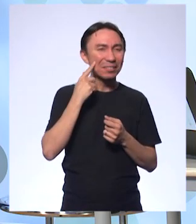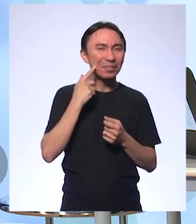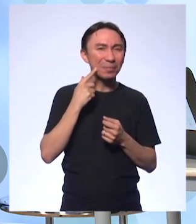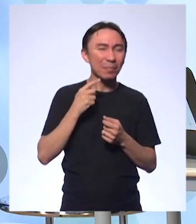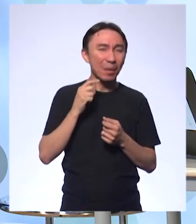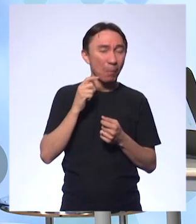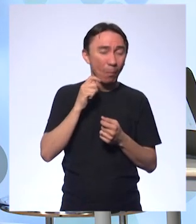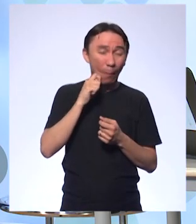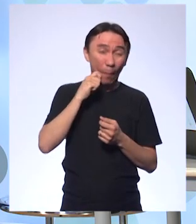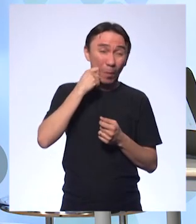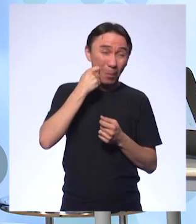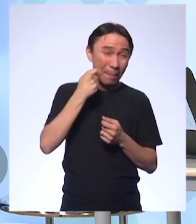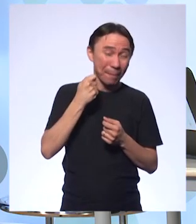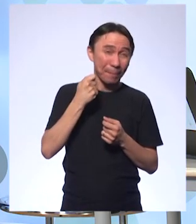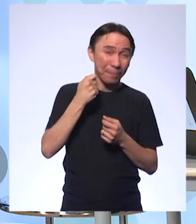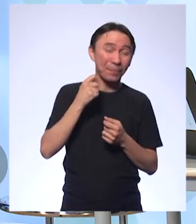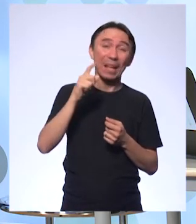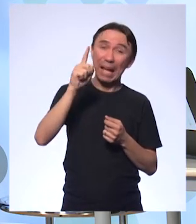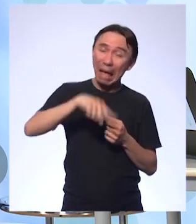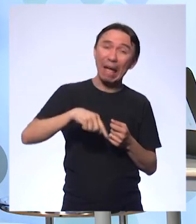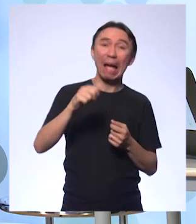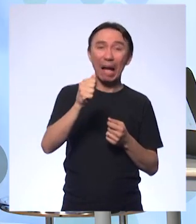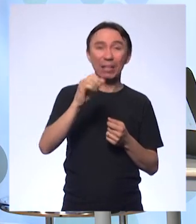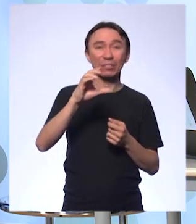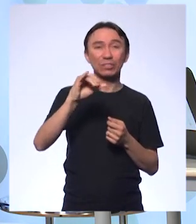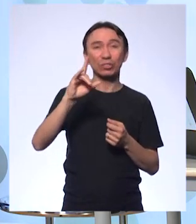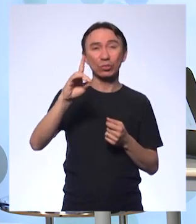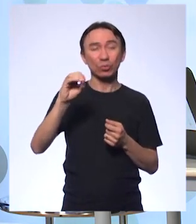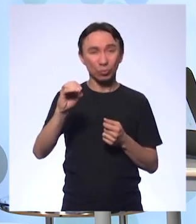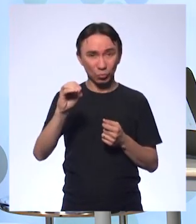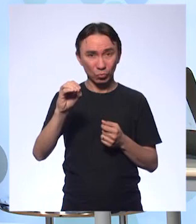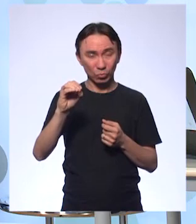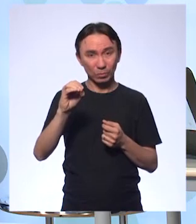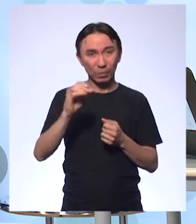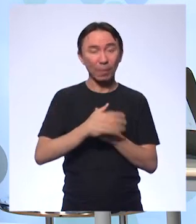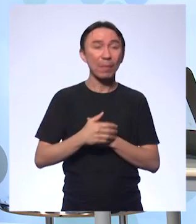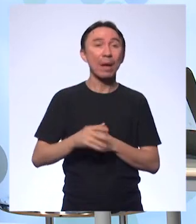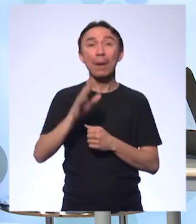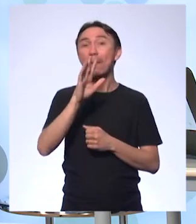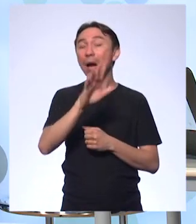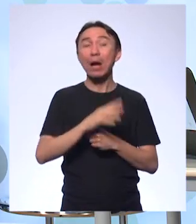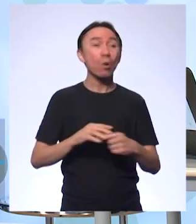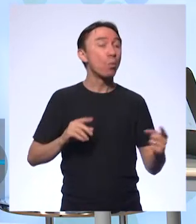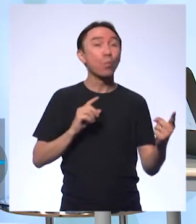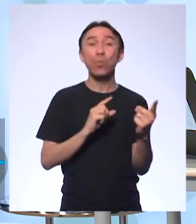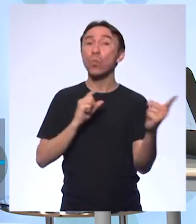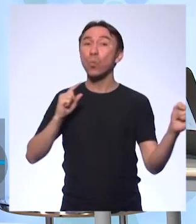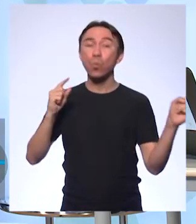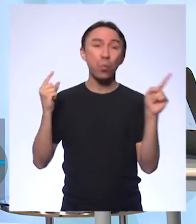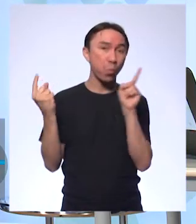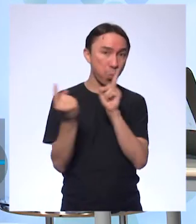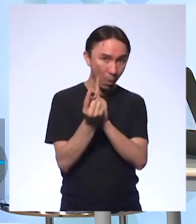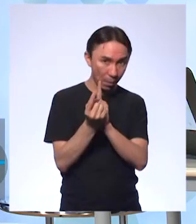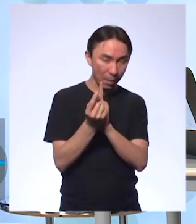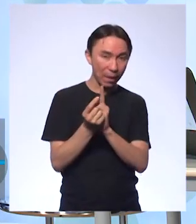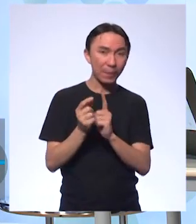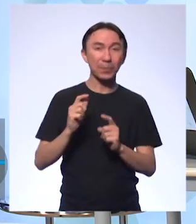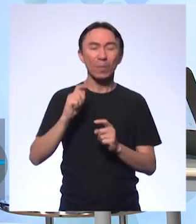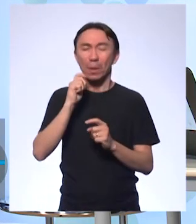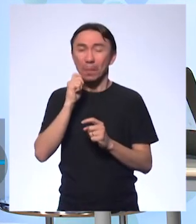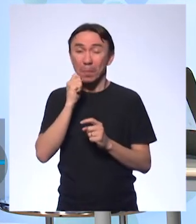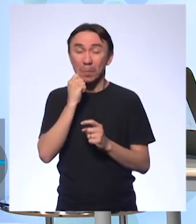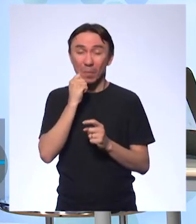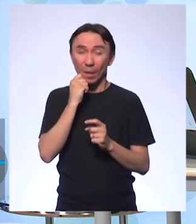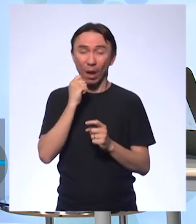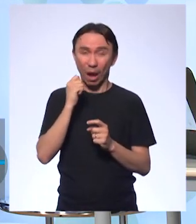nesse sentido é uma solução ácida. E contrapartida, uma solução básica, né? Tem um ácido que está com pH